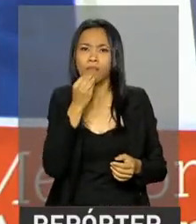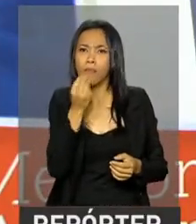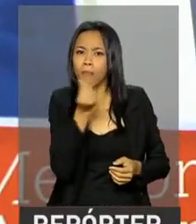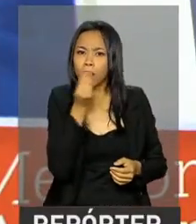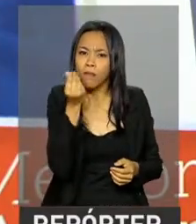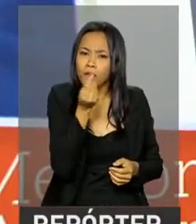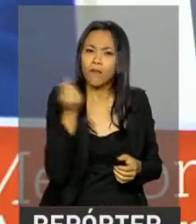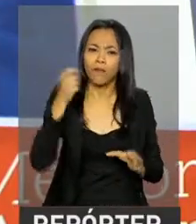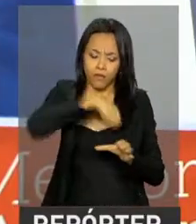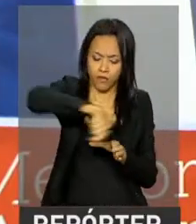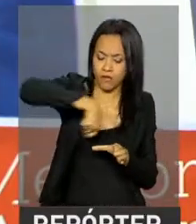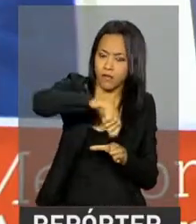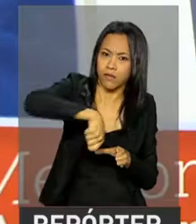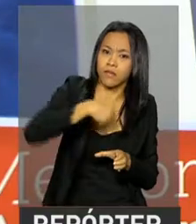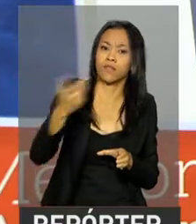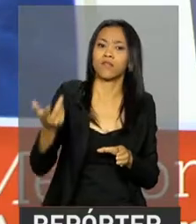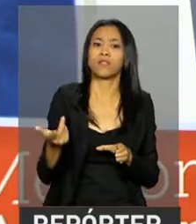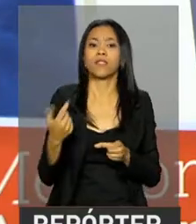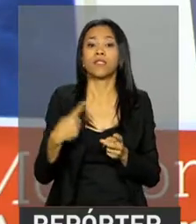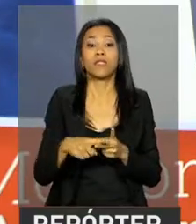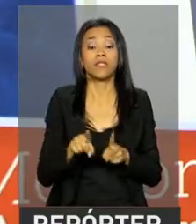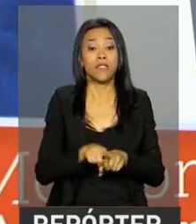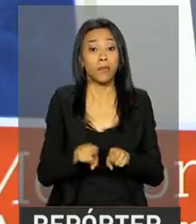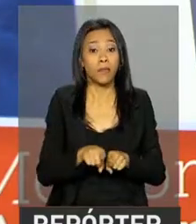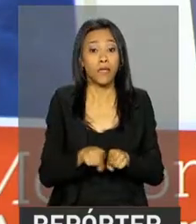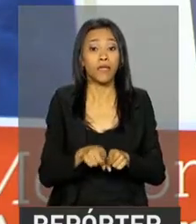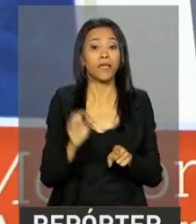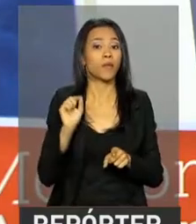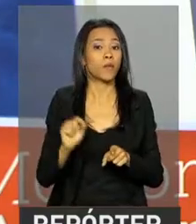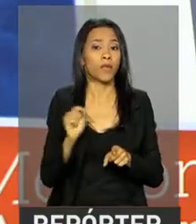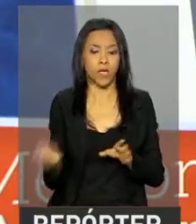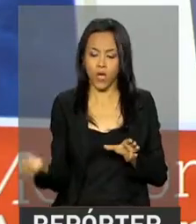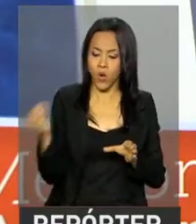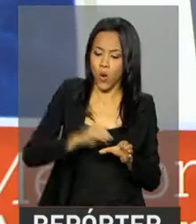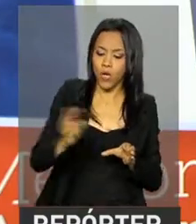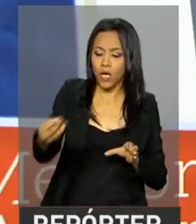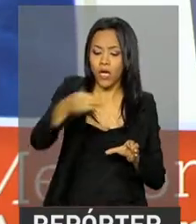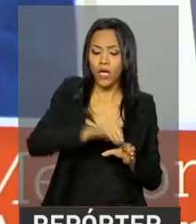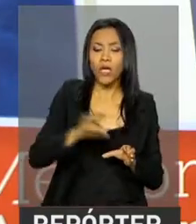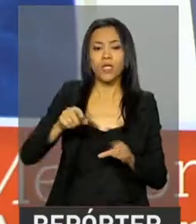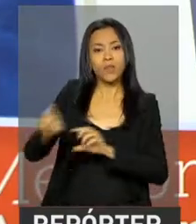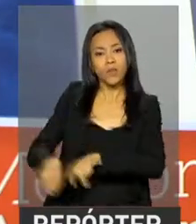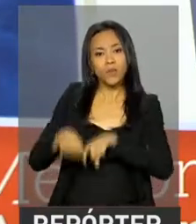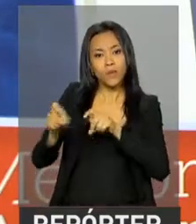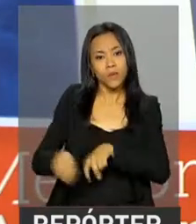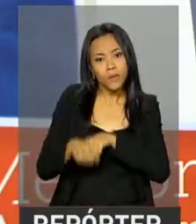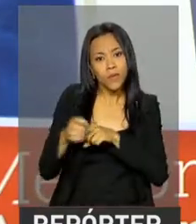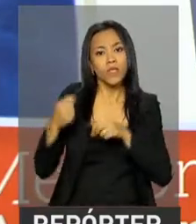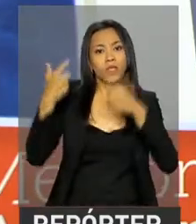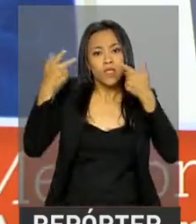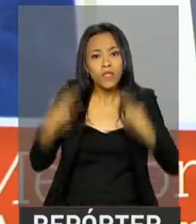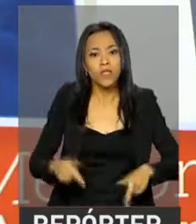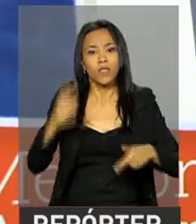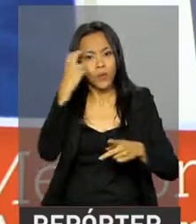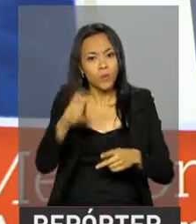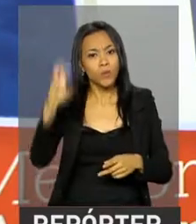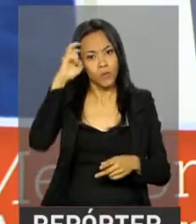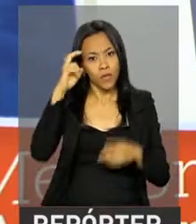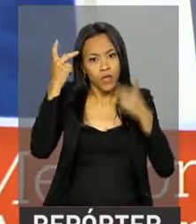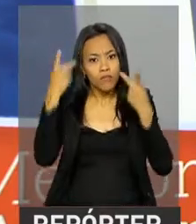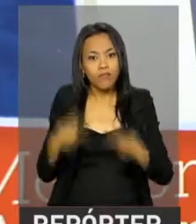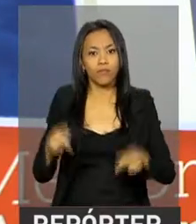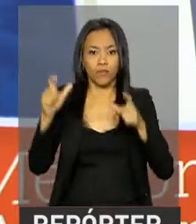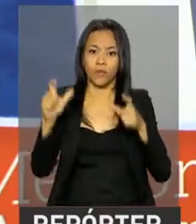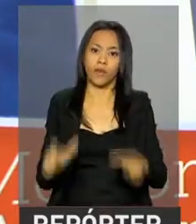receita, a participação, a inclusão de alimentos regionais que caracterizem a cultura local, não é,